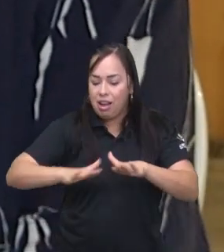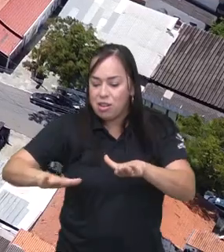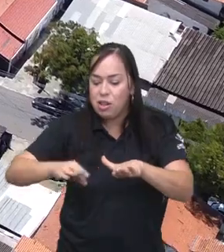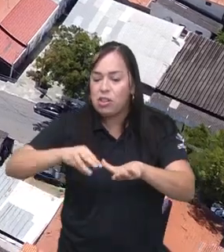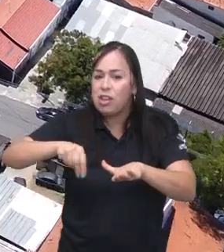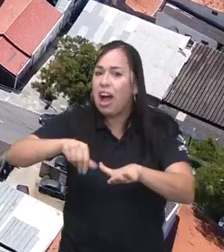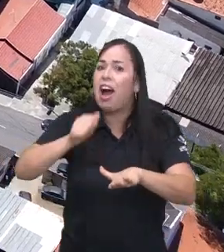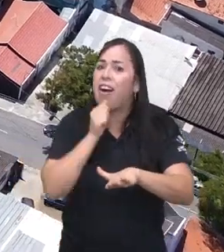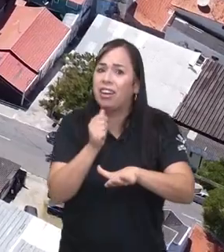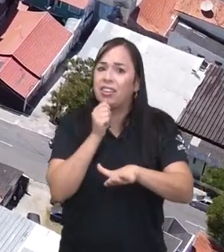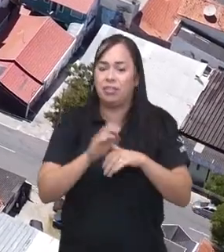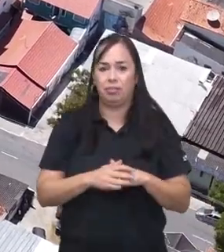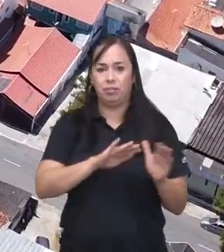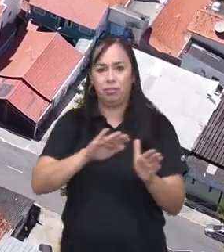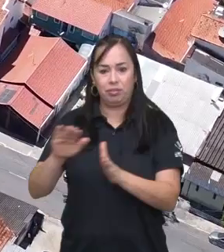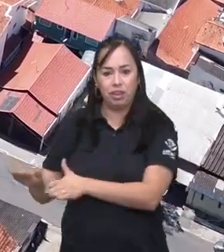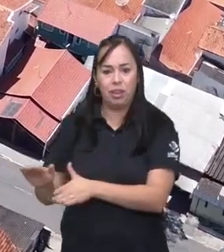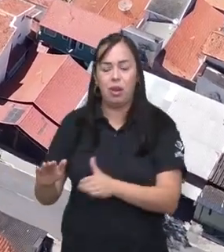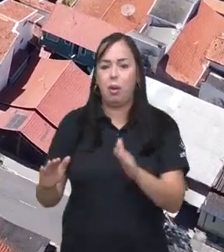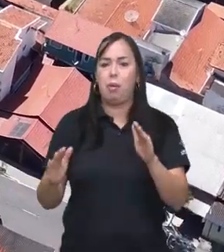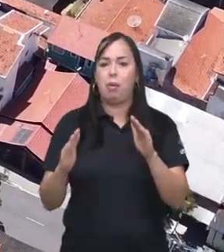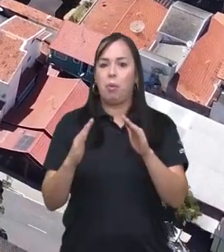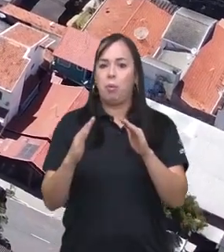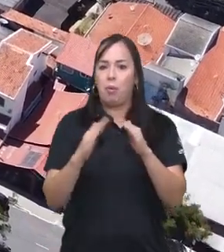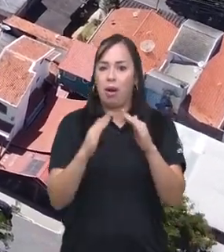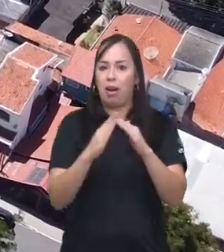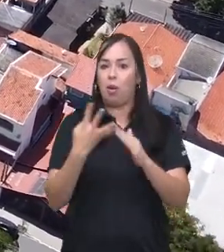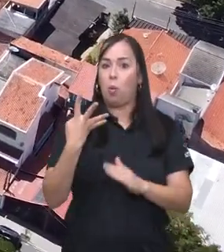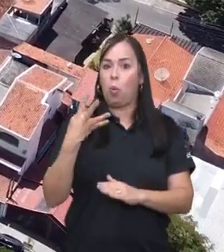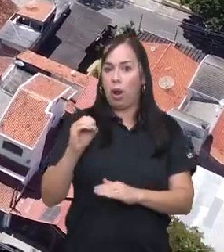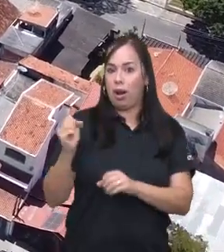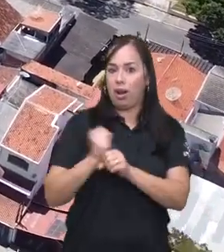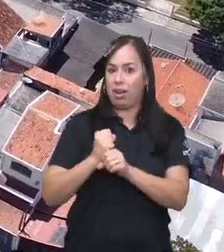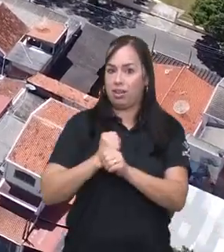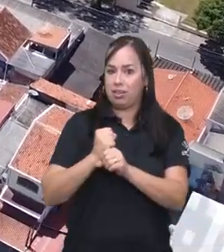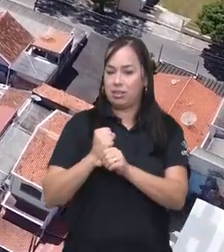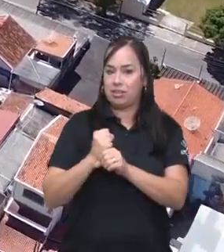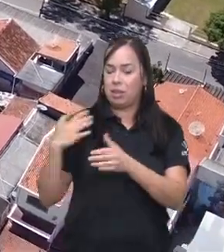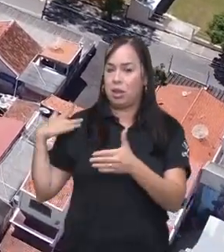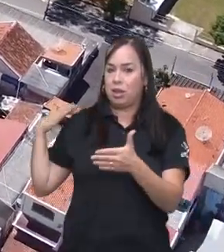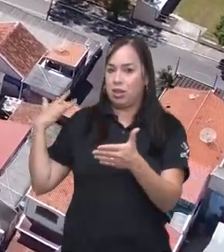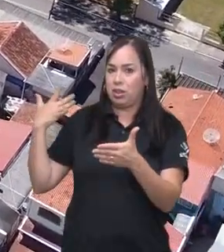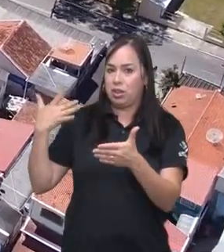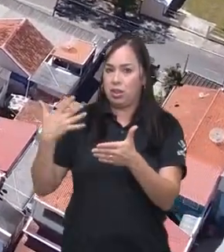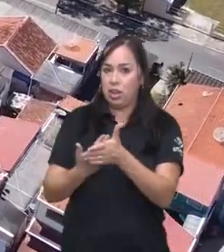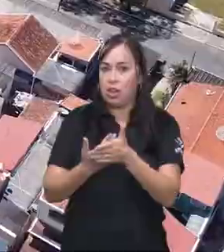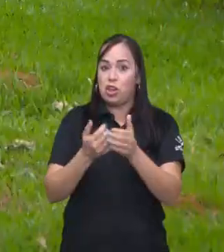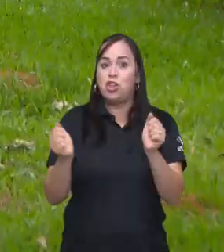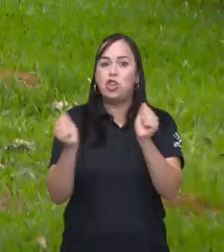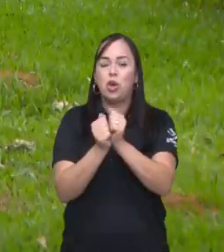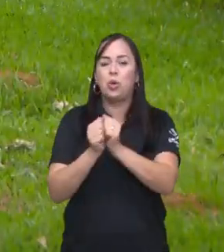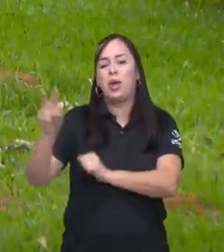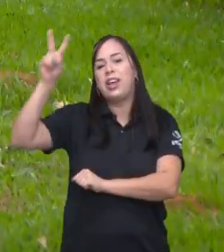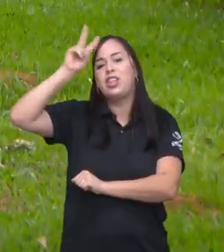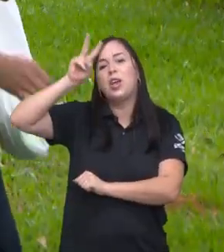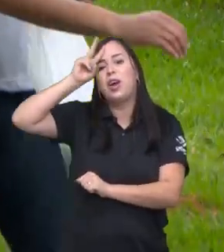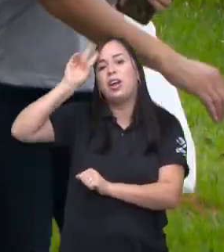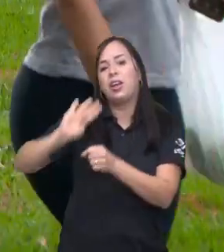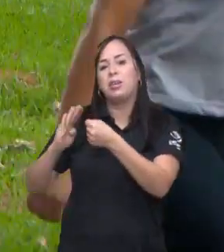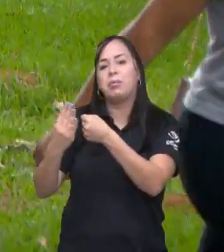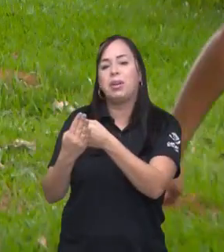né? Morador do Novo Horizonte há quase 40 anos, a trajetória do Cido se integra à história do bairro. Uma história de